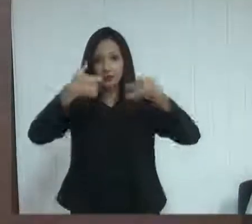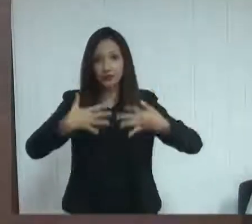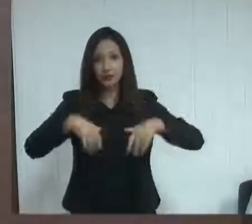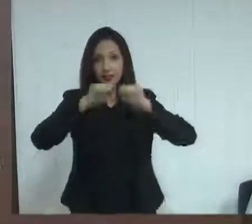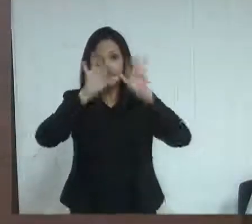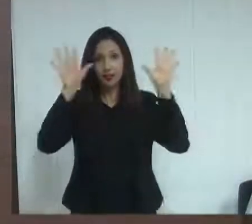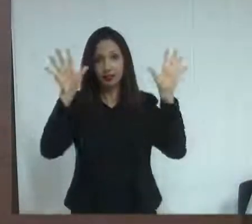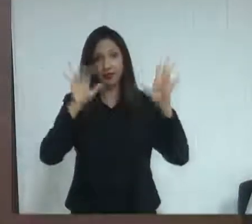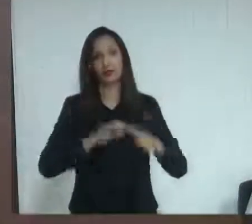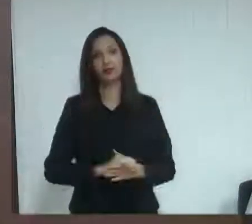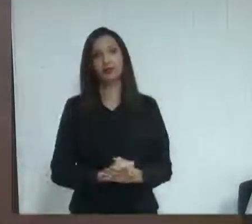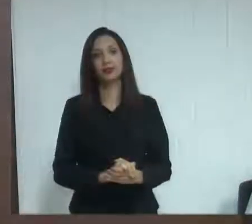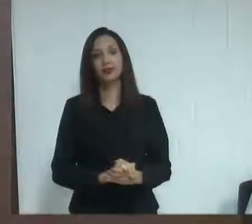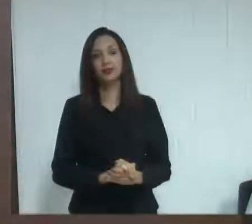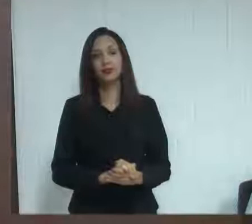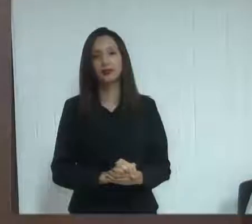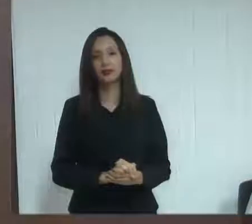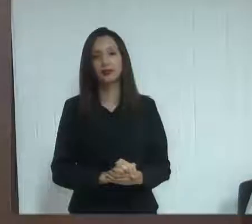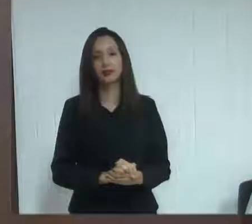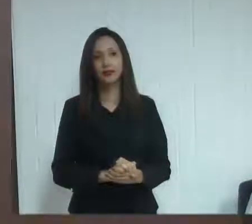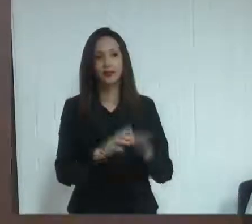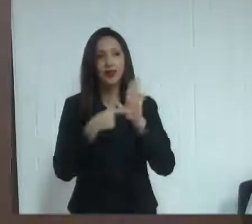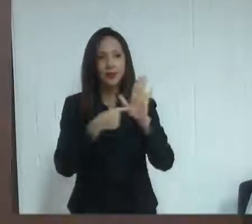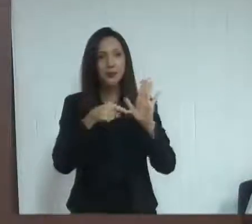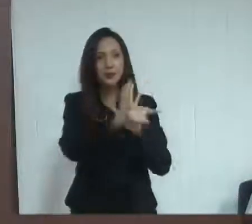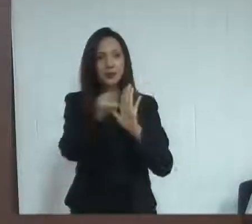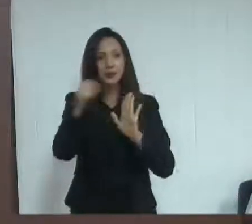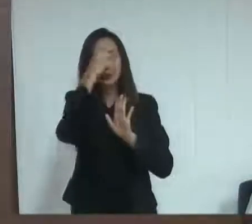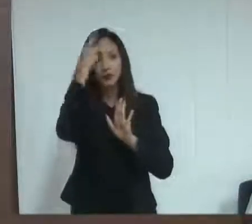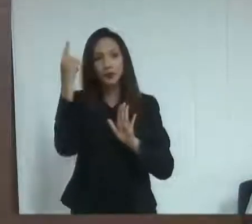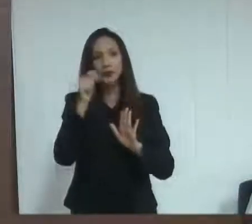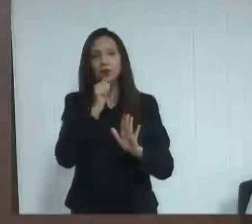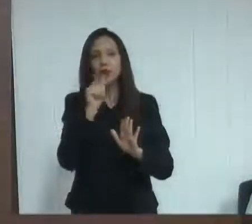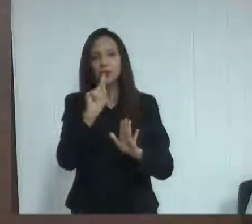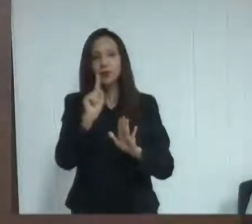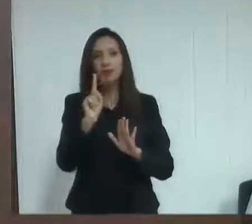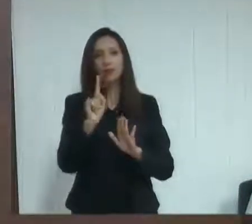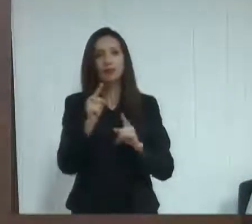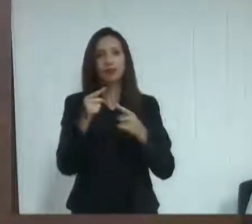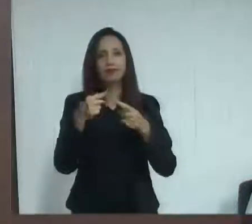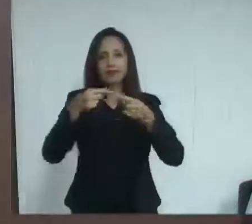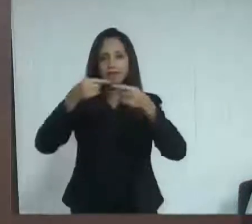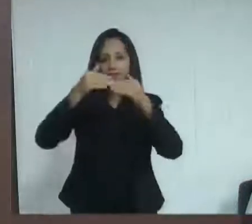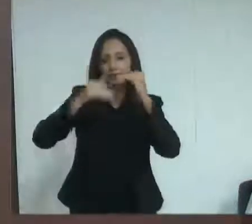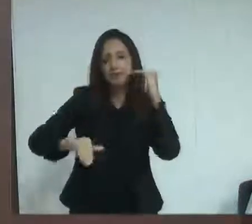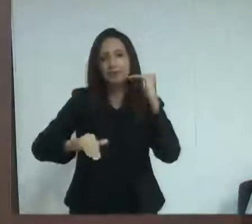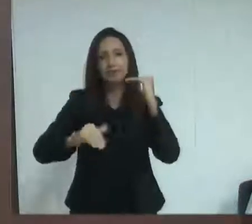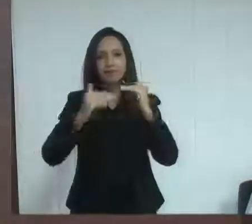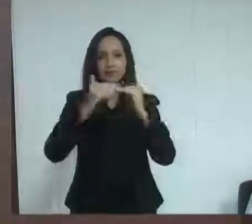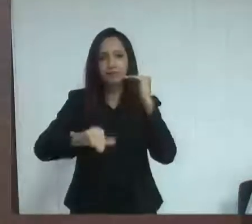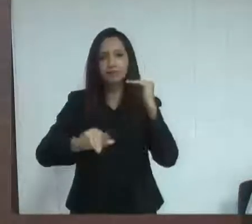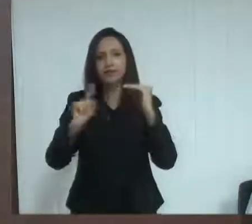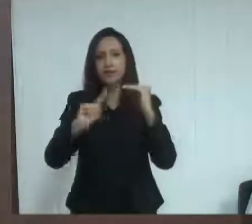muito explícito, né? Para que a gente não incorra em argumentos injustos, né? Não quero que exagerar argumentos, mas